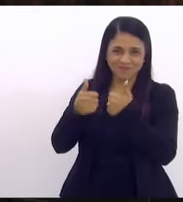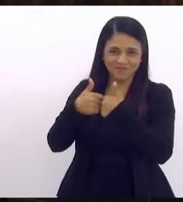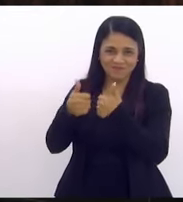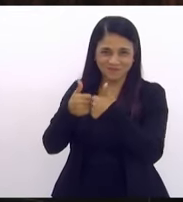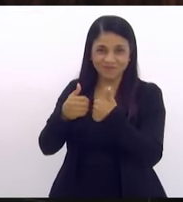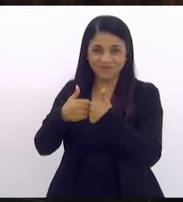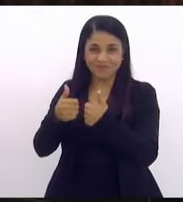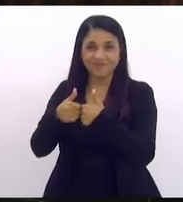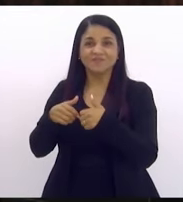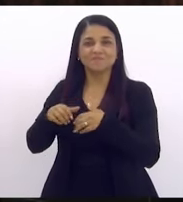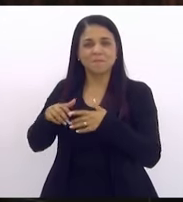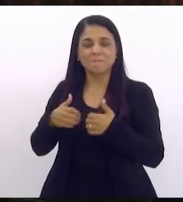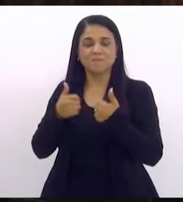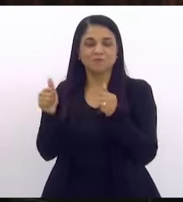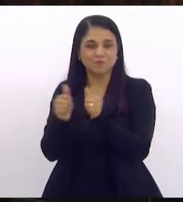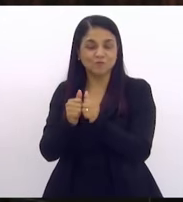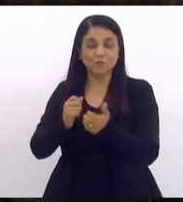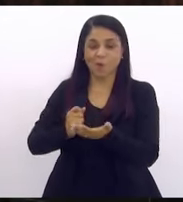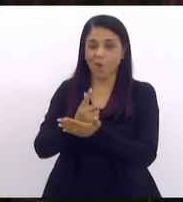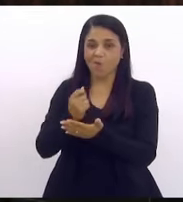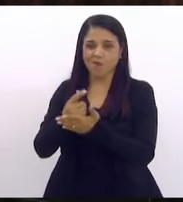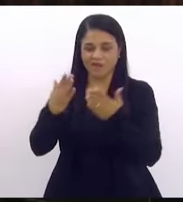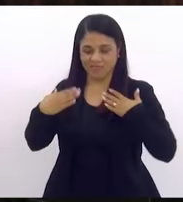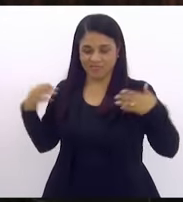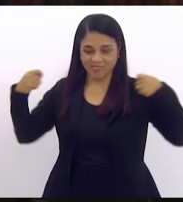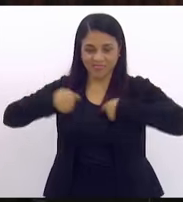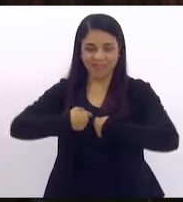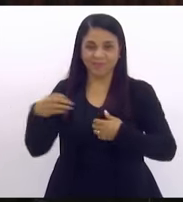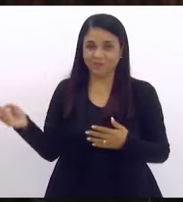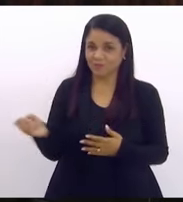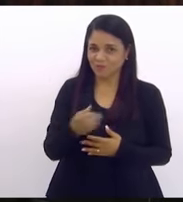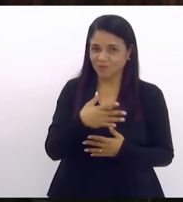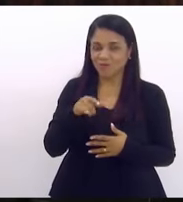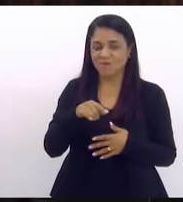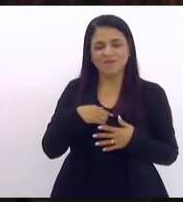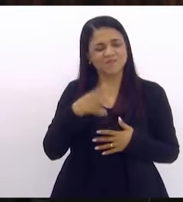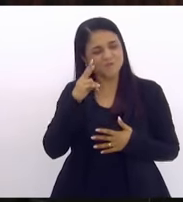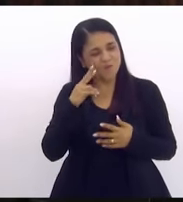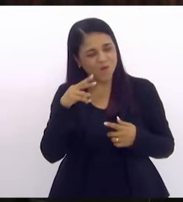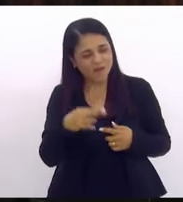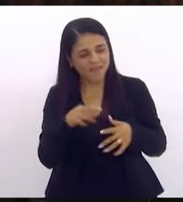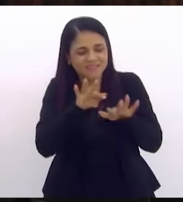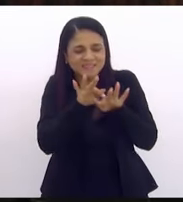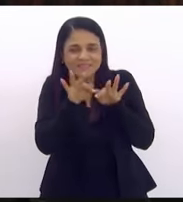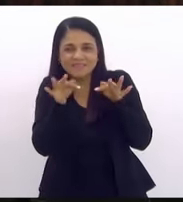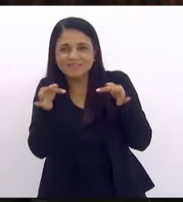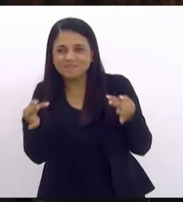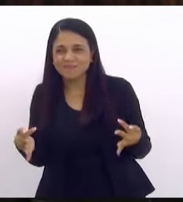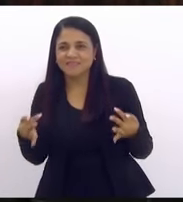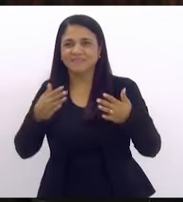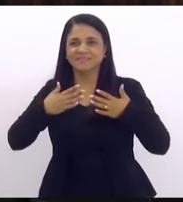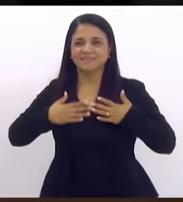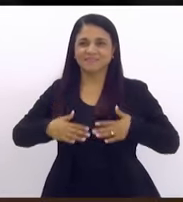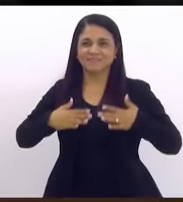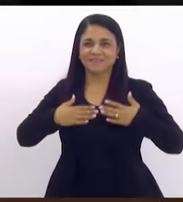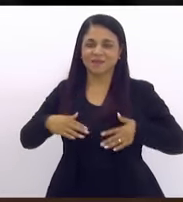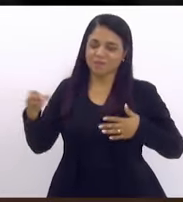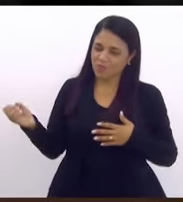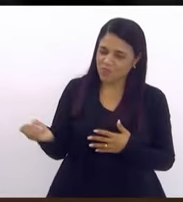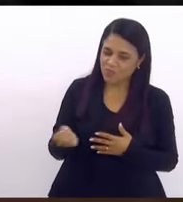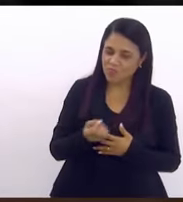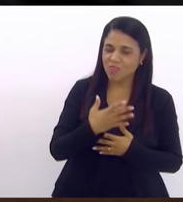dedicação ao trabalho incessante merece o olhar da simplicidade e da calma no construir uma nova